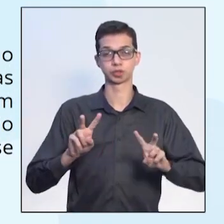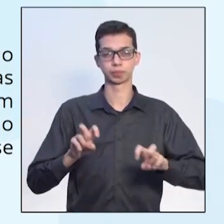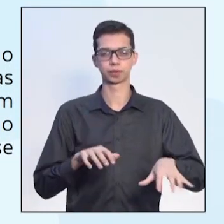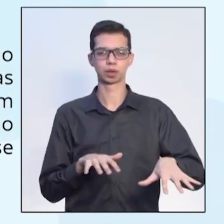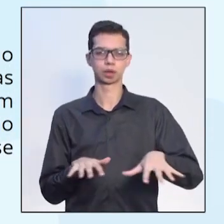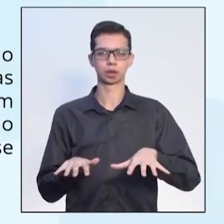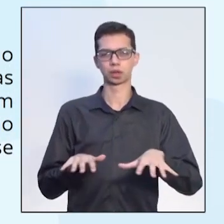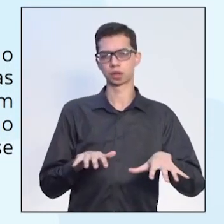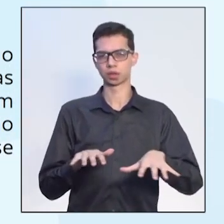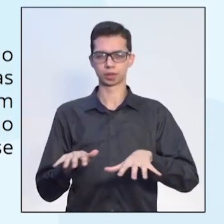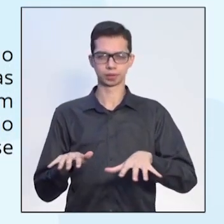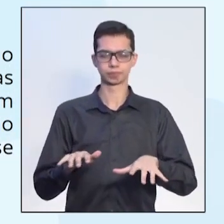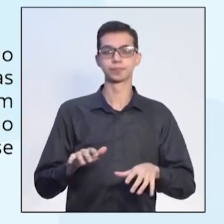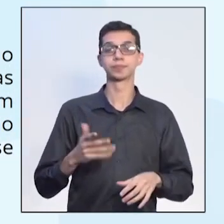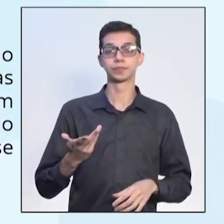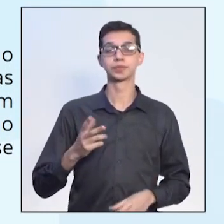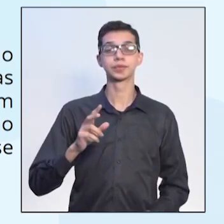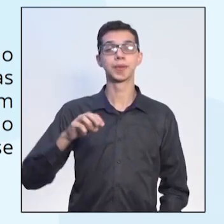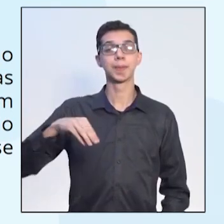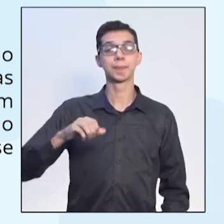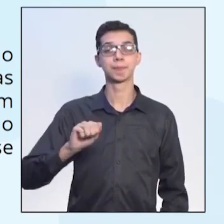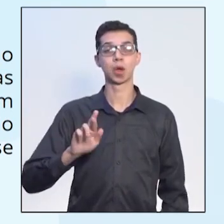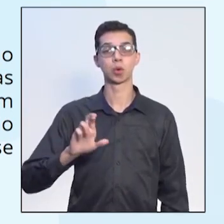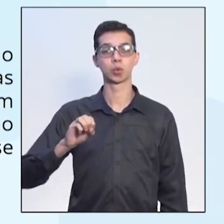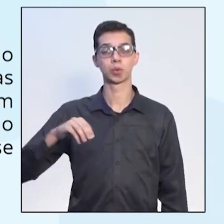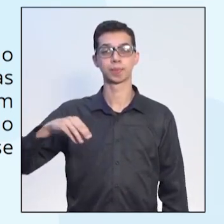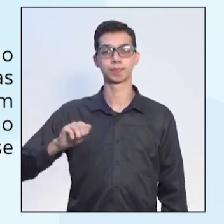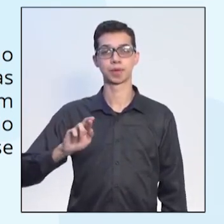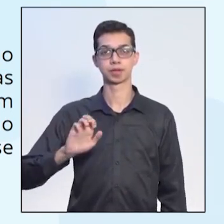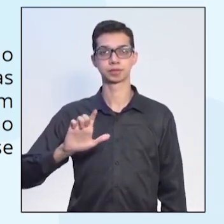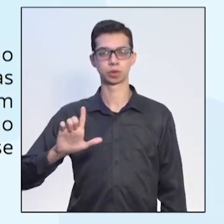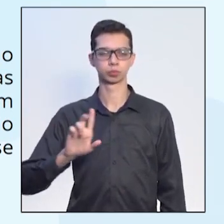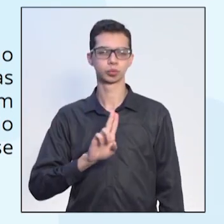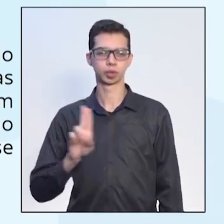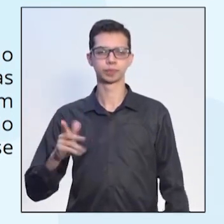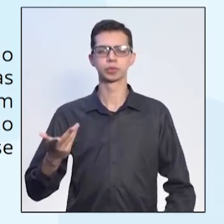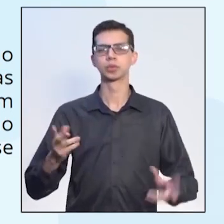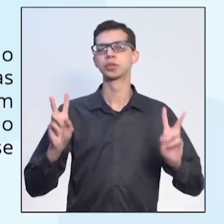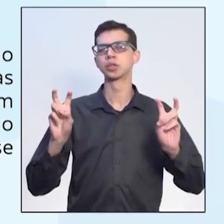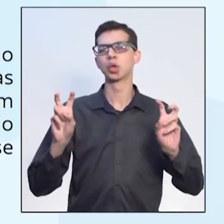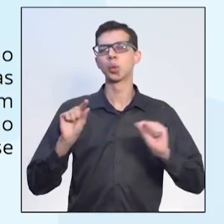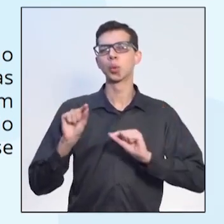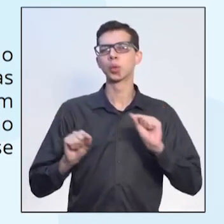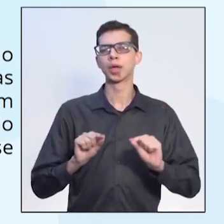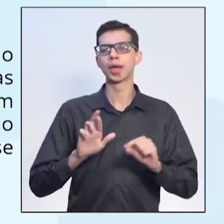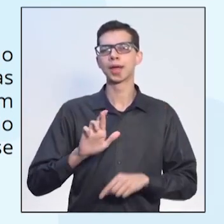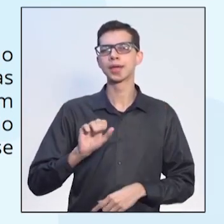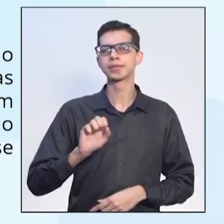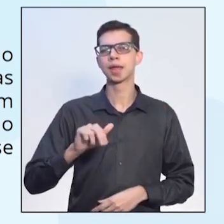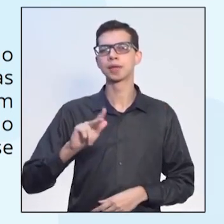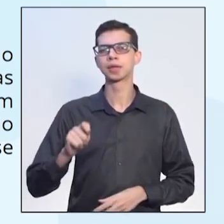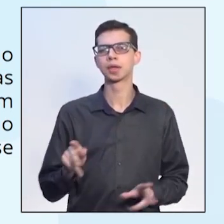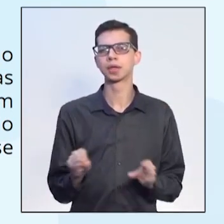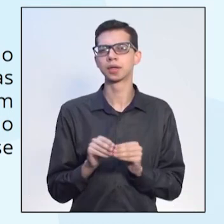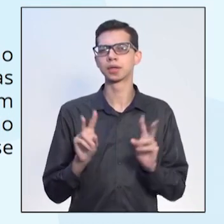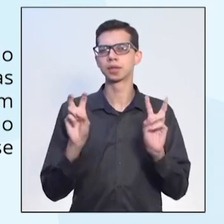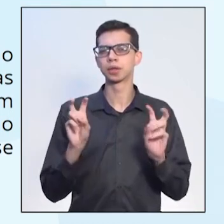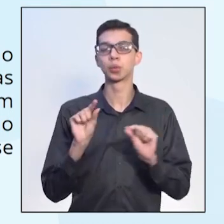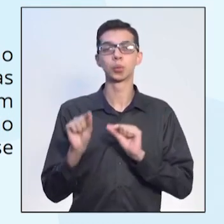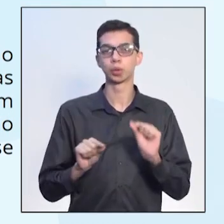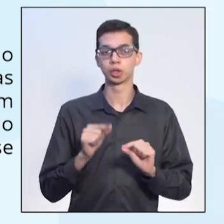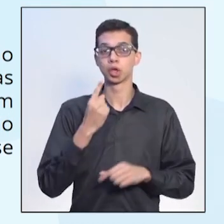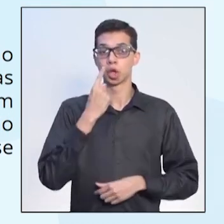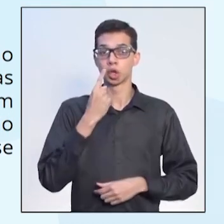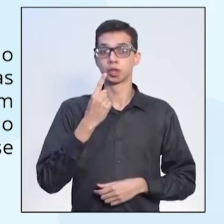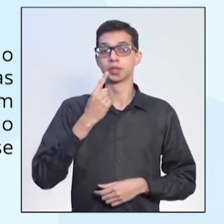desta resenha e o título da minha resenha é O mais genial dos filmes de zumbi. Já no título, eu